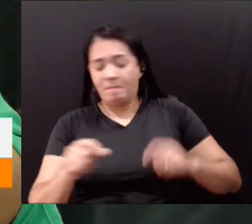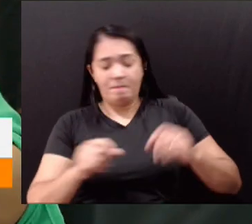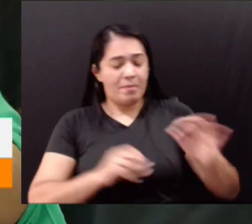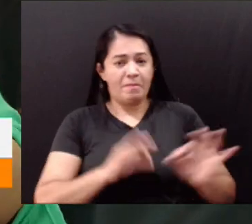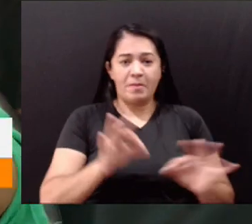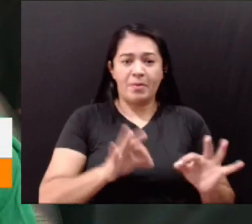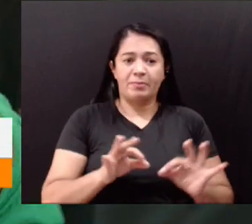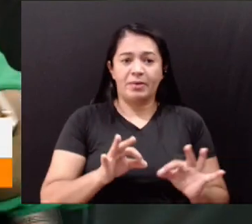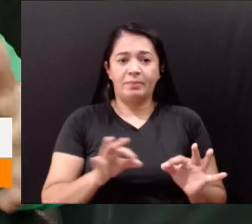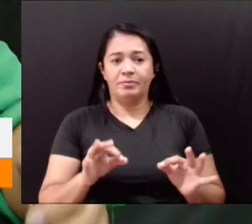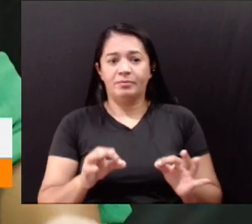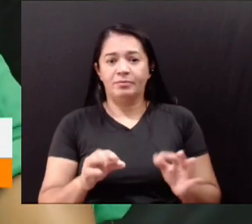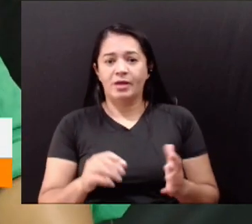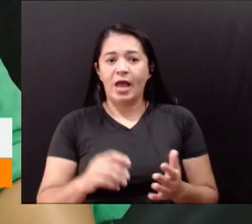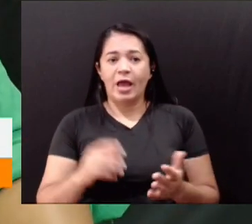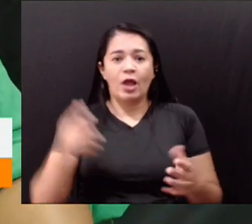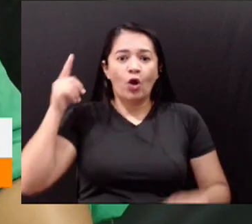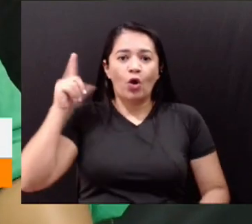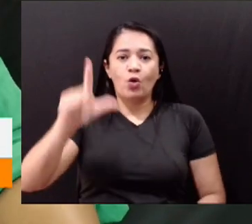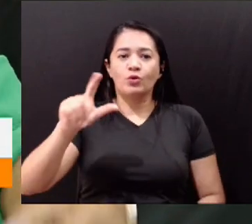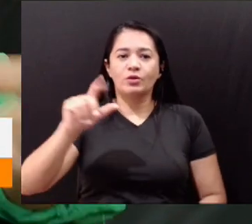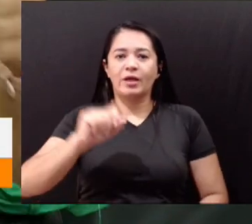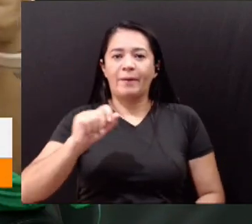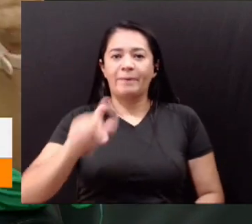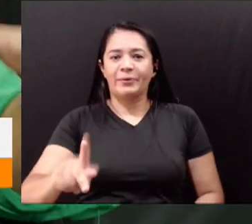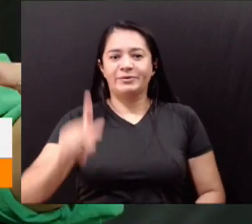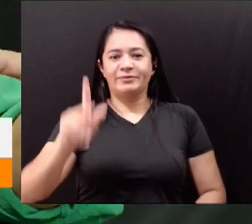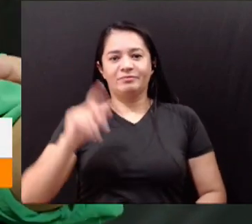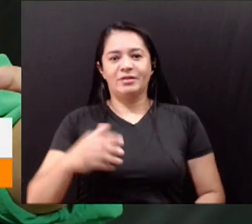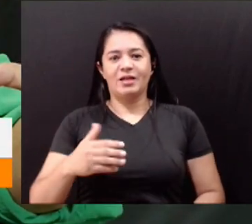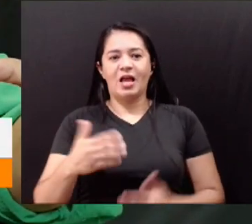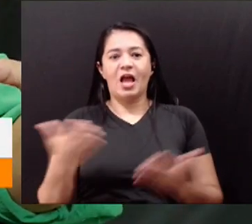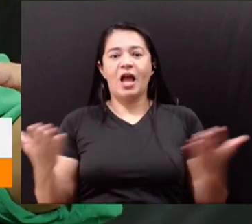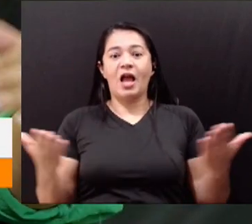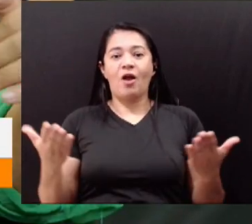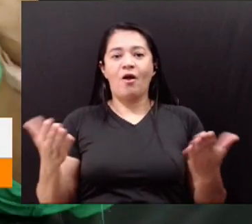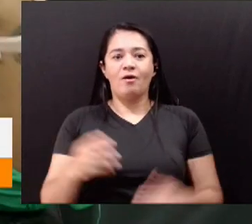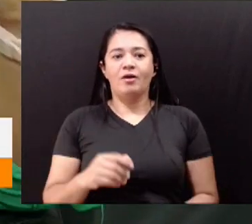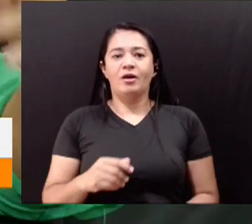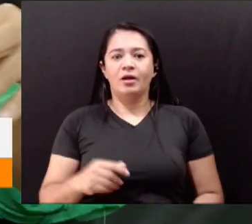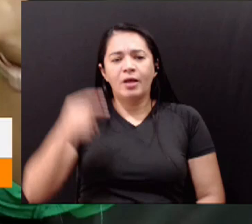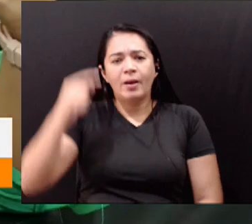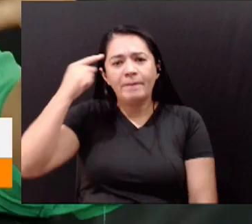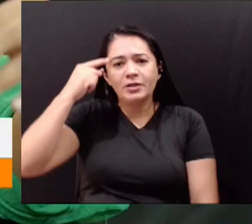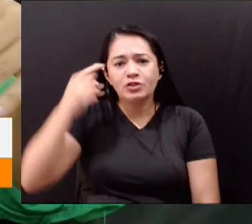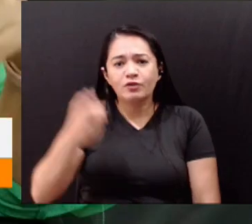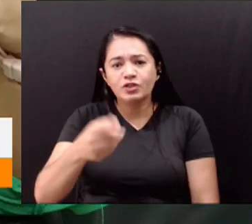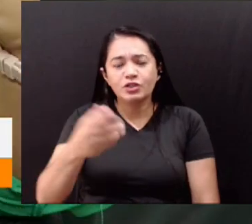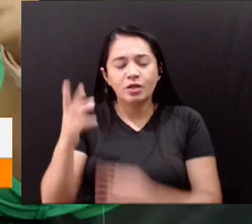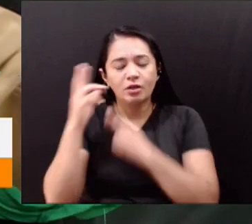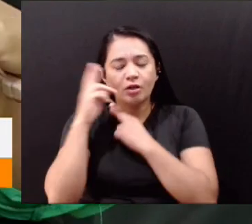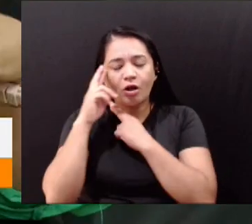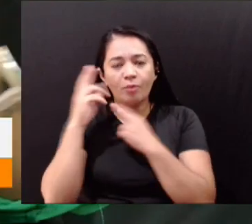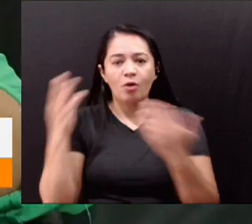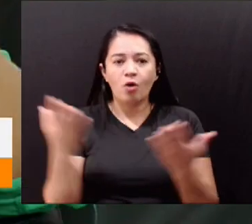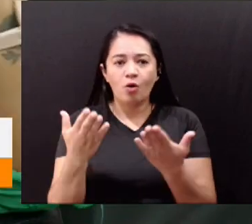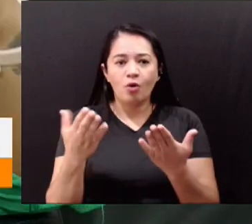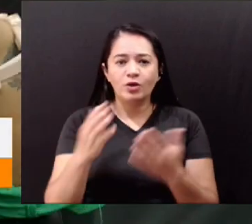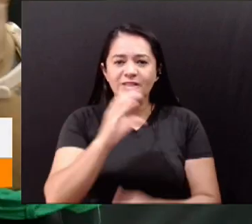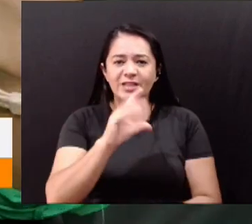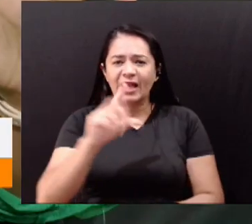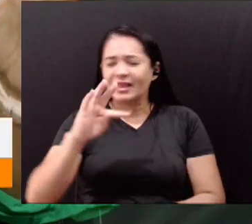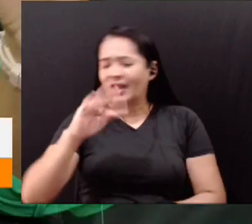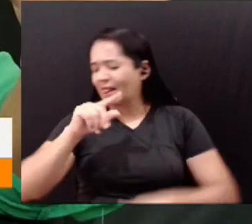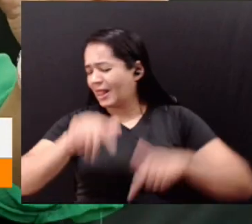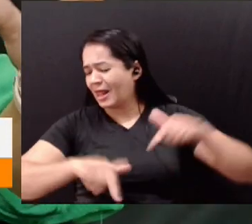veio o papel. Está aposentado, de hoje para amanhã. Já pensou você dormir hoje, né? CLT, trabalhando, correndo, ou